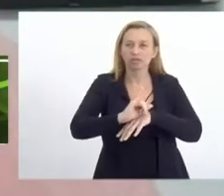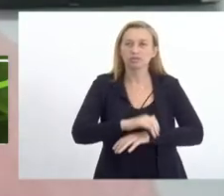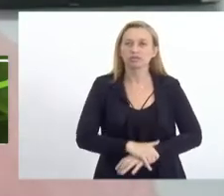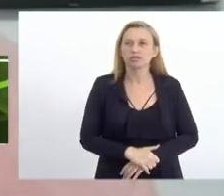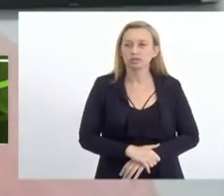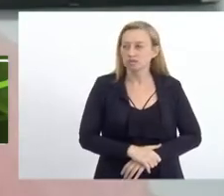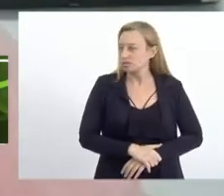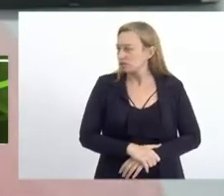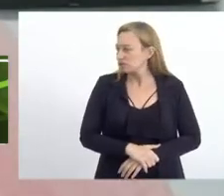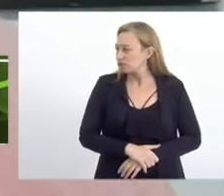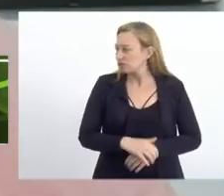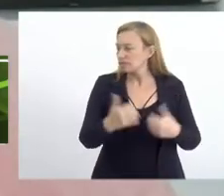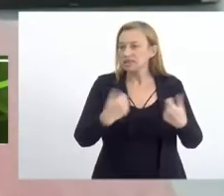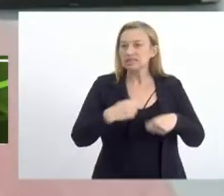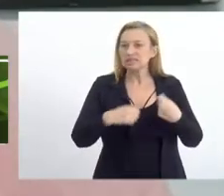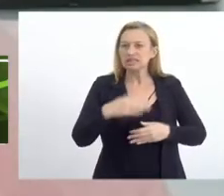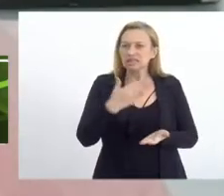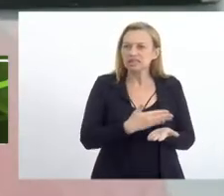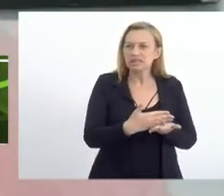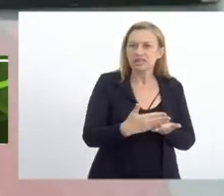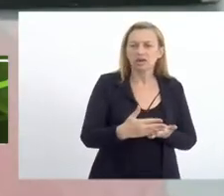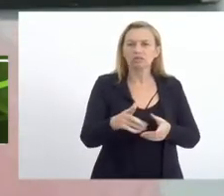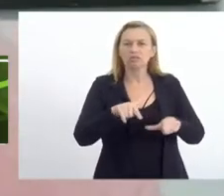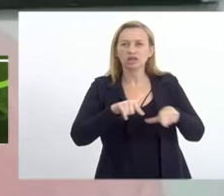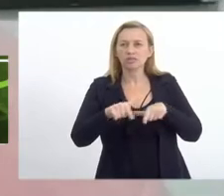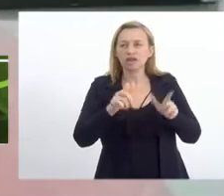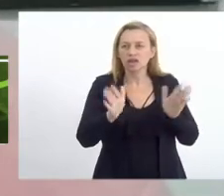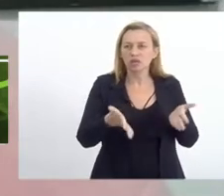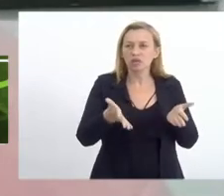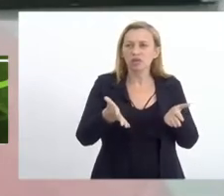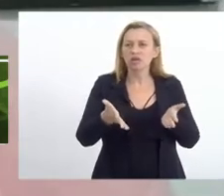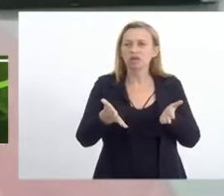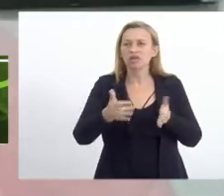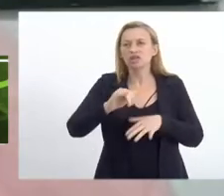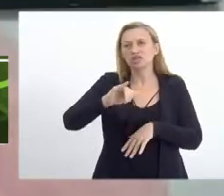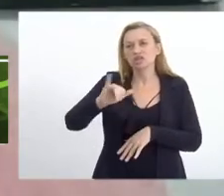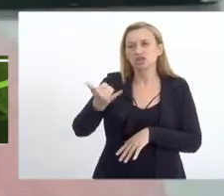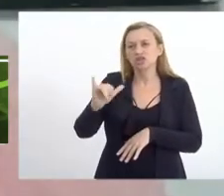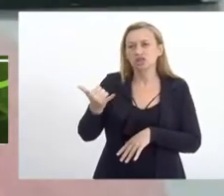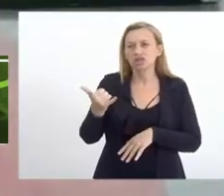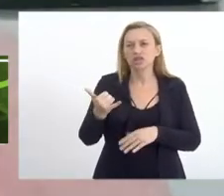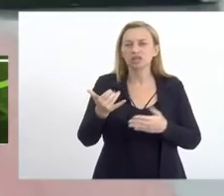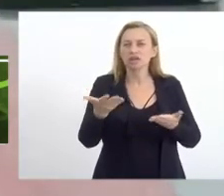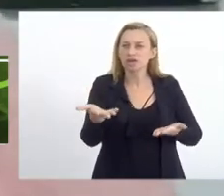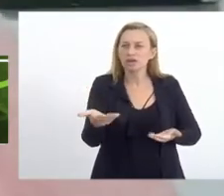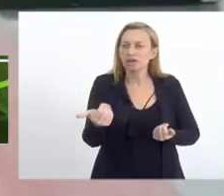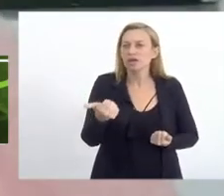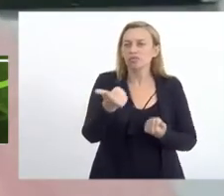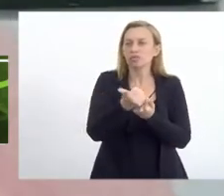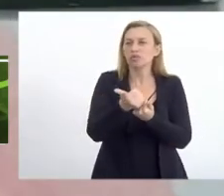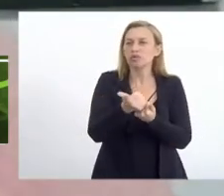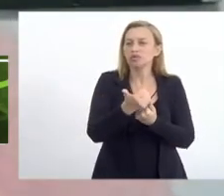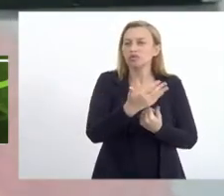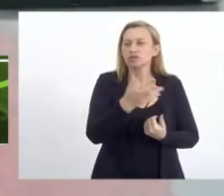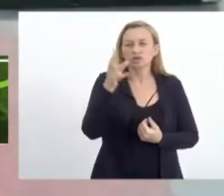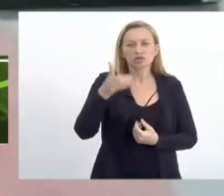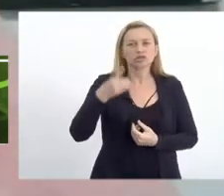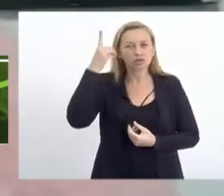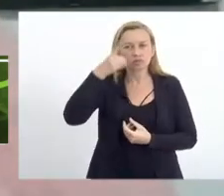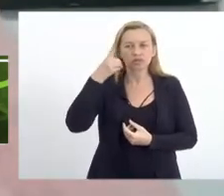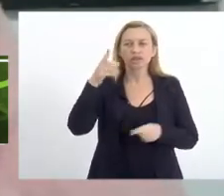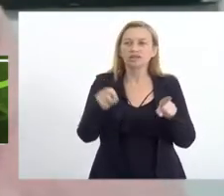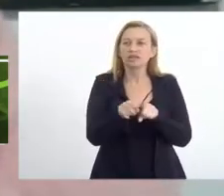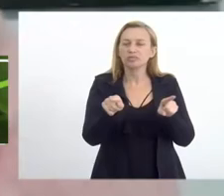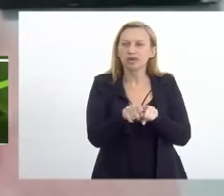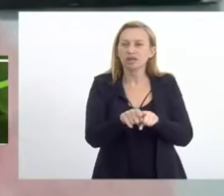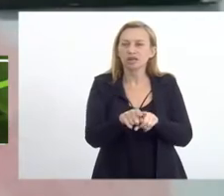Então, a gente deve iniciar esse trabalho agora em janeiro e a gente conta aí com os senhores parlamentares e os senhores responsáveis pelos aeroportos